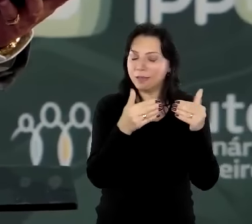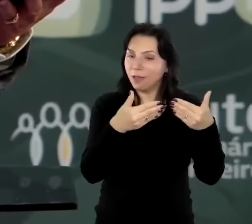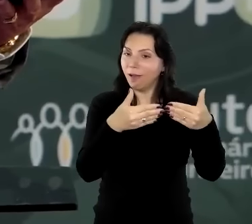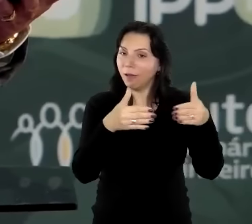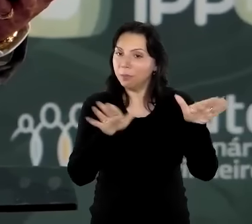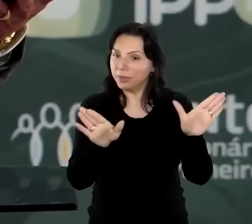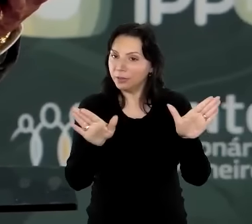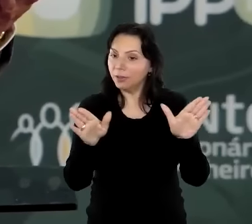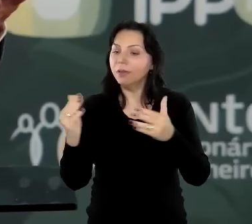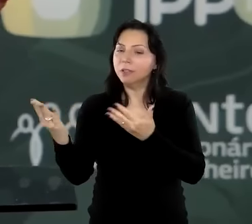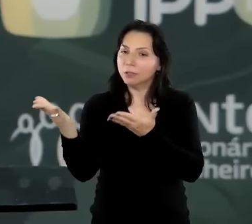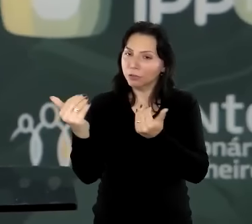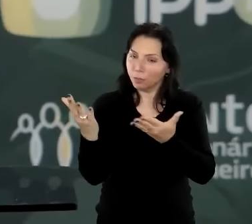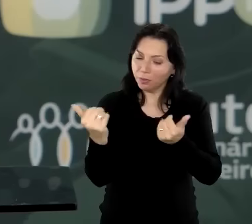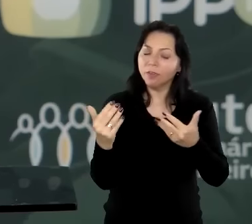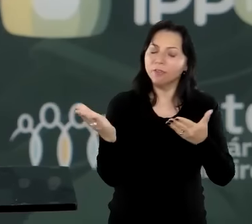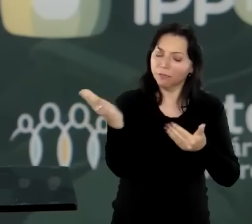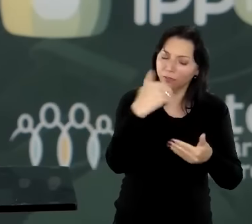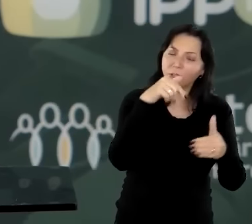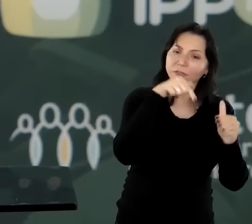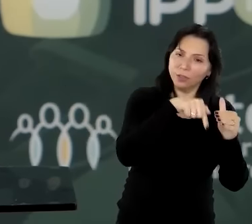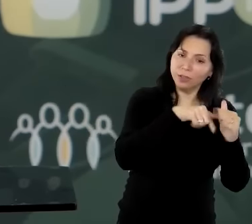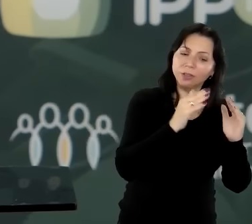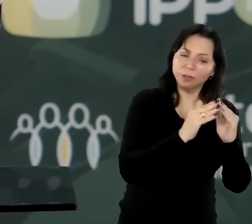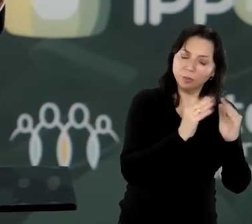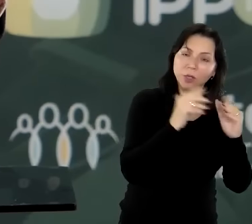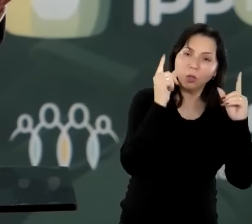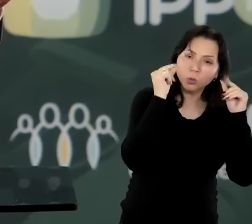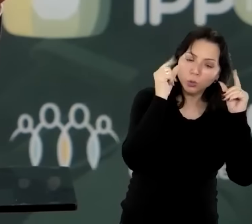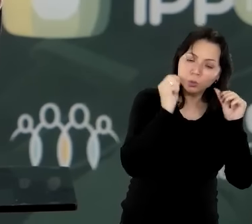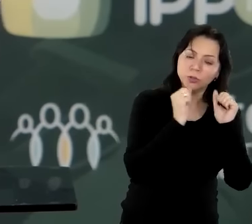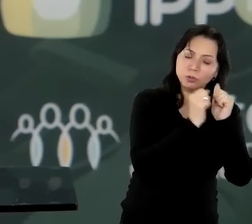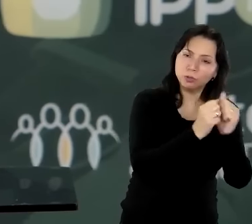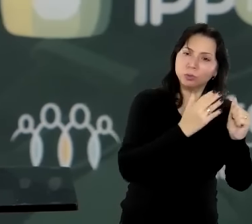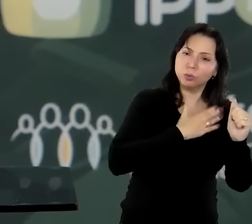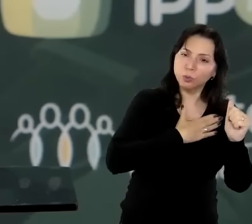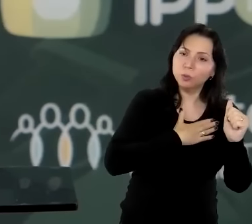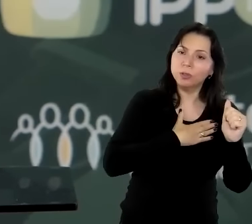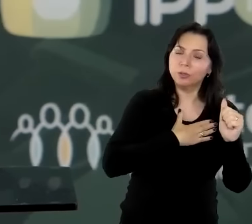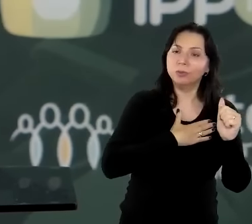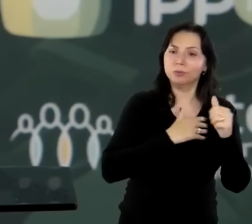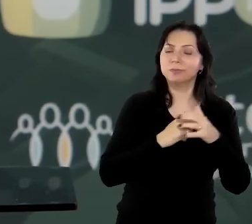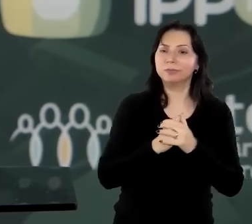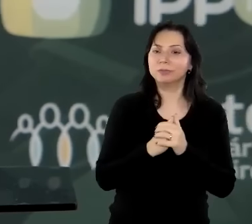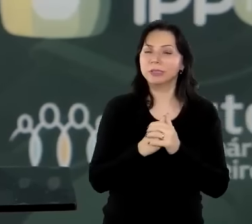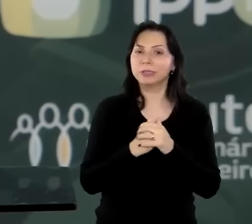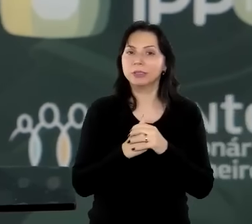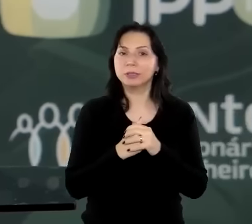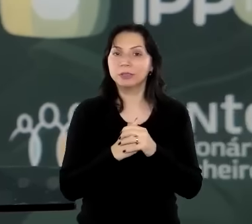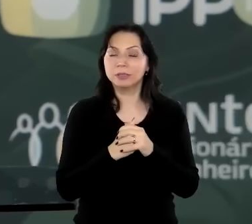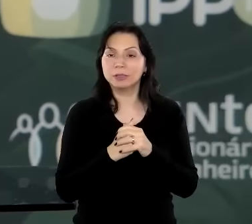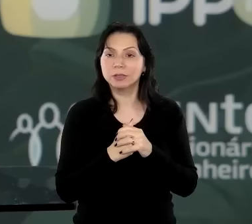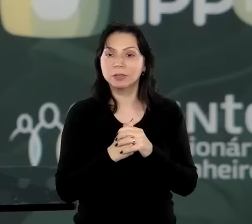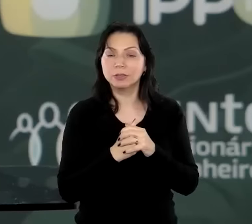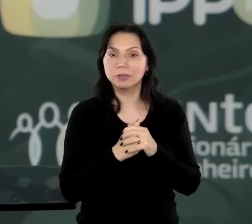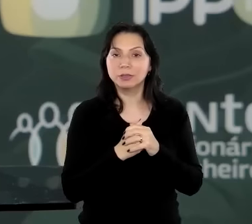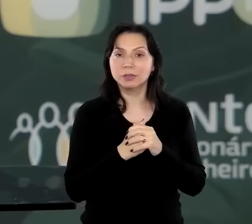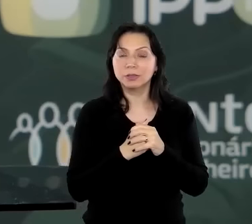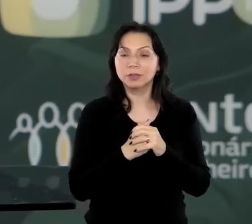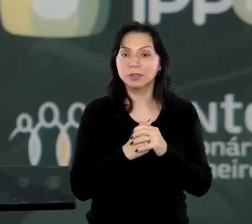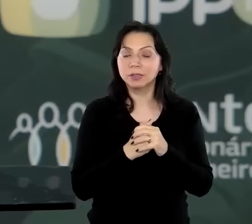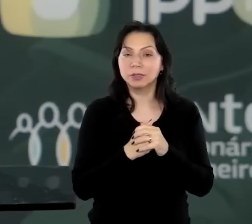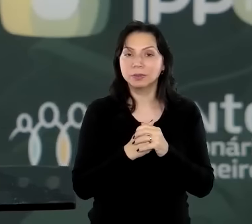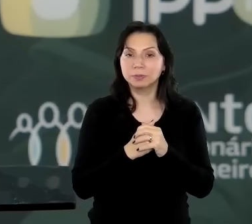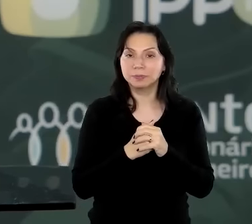casa, abriam o seu bolso, abriam o seu lar para receber. E nessa história, como